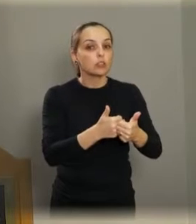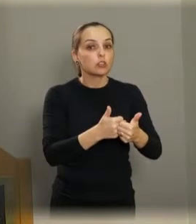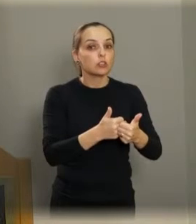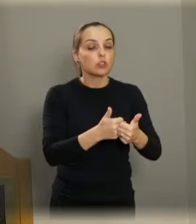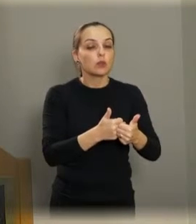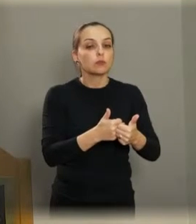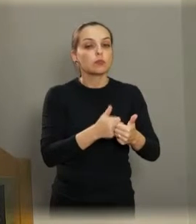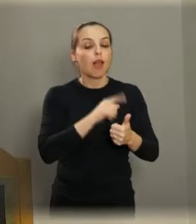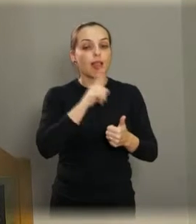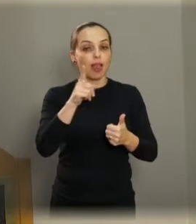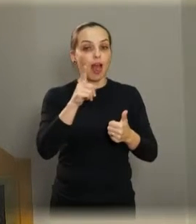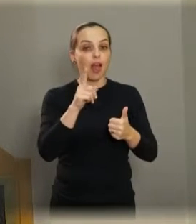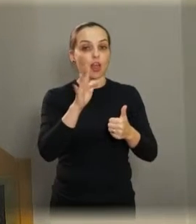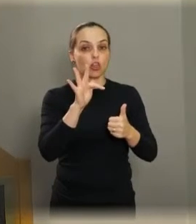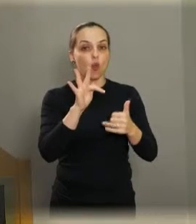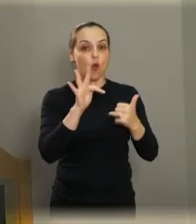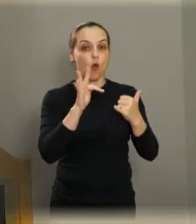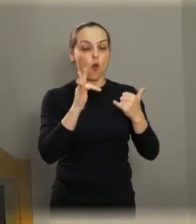Federal